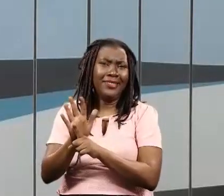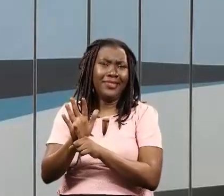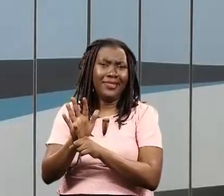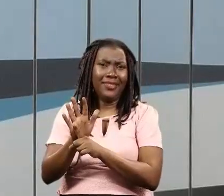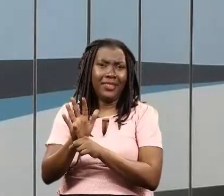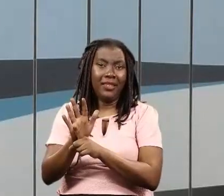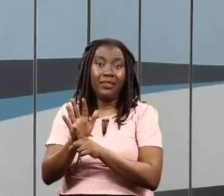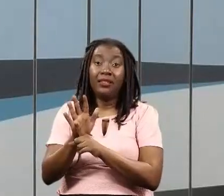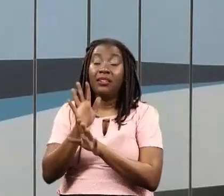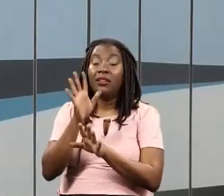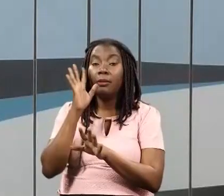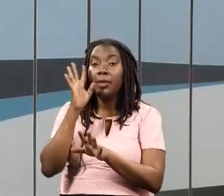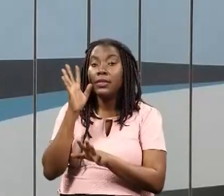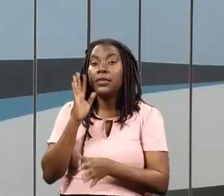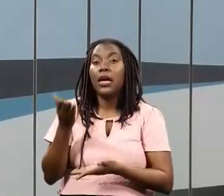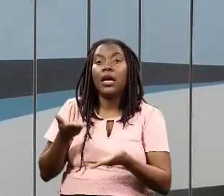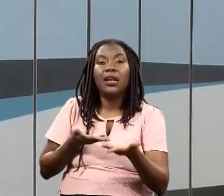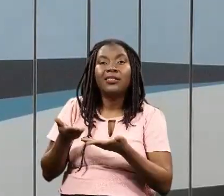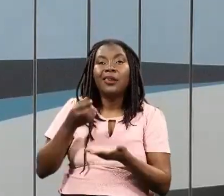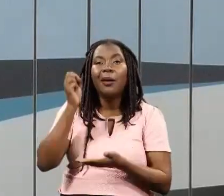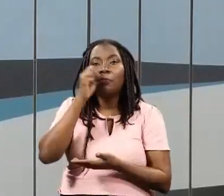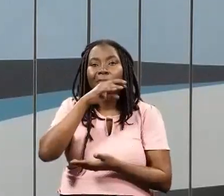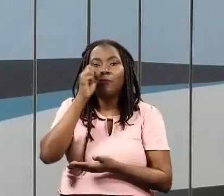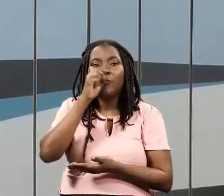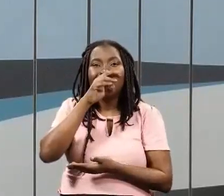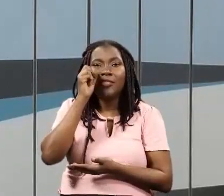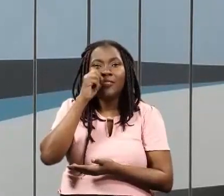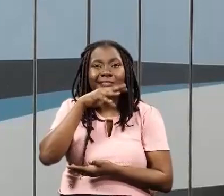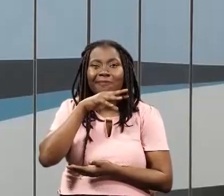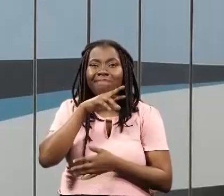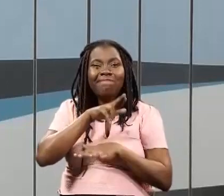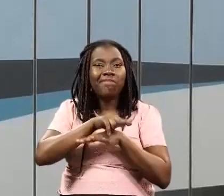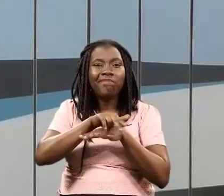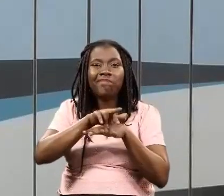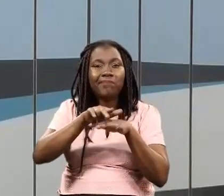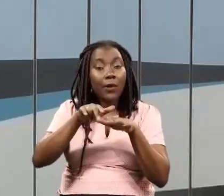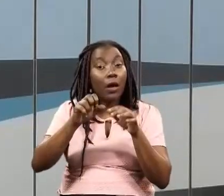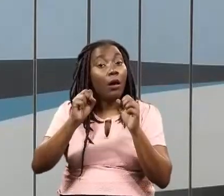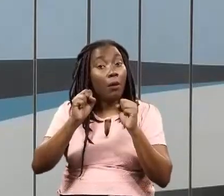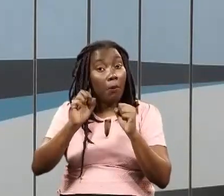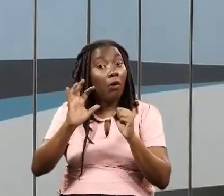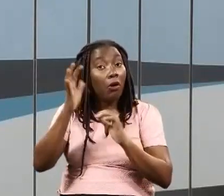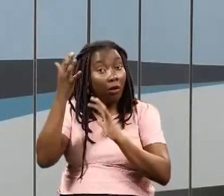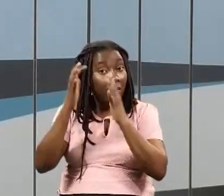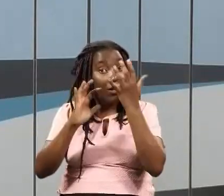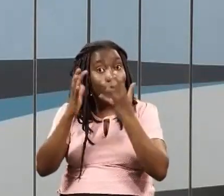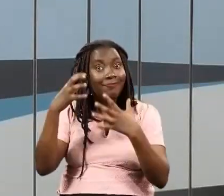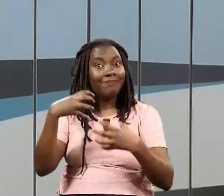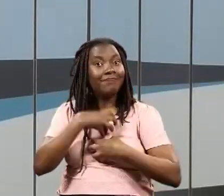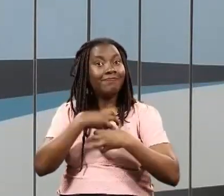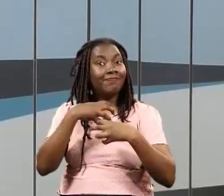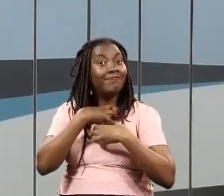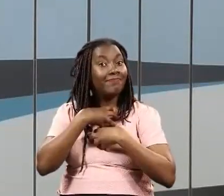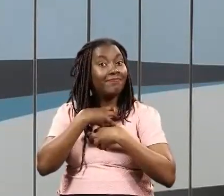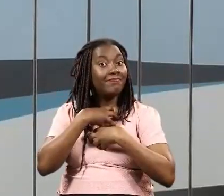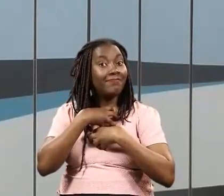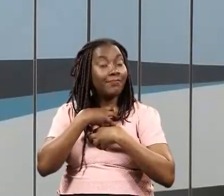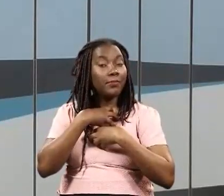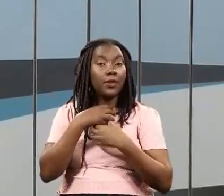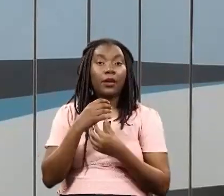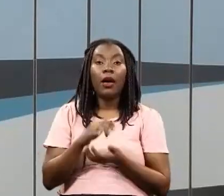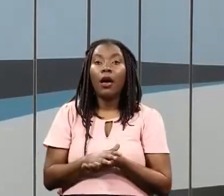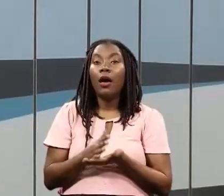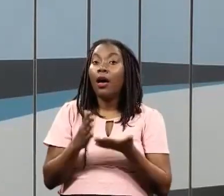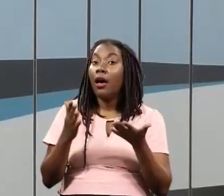Mas aí vamos pensar em relacionamentos abusivos, uma série de coisas que podem estar acontecendo que são gatilhos, né?